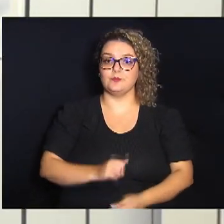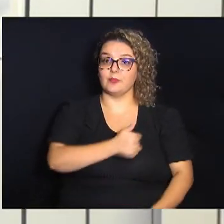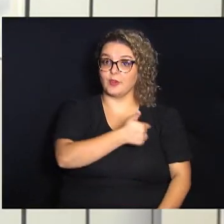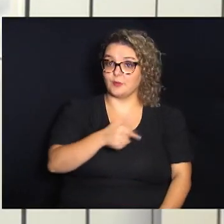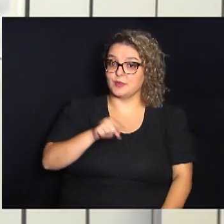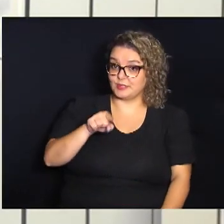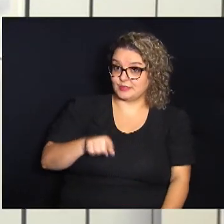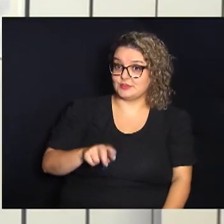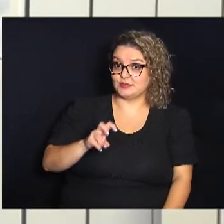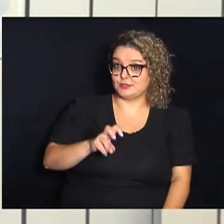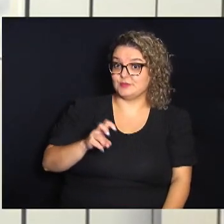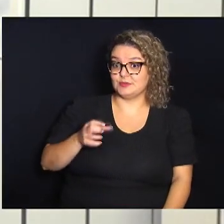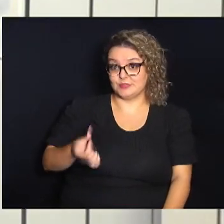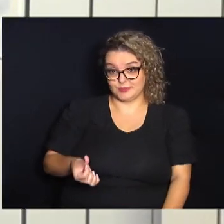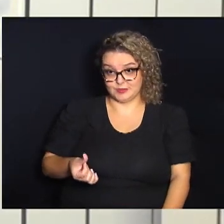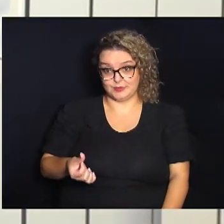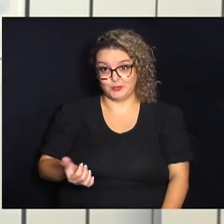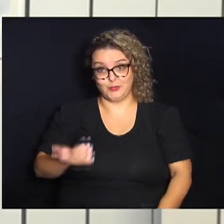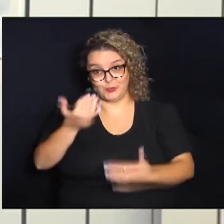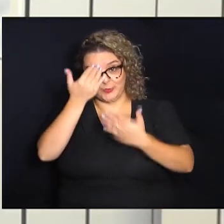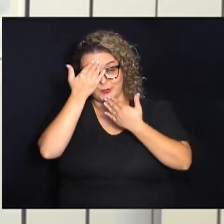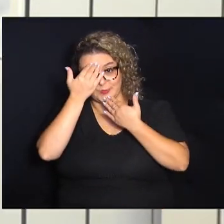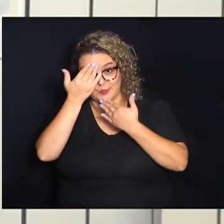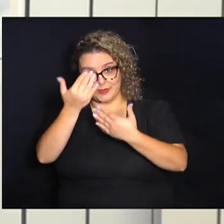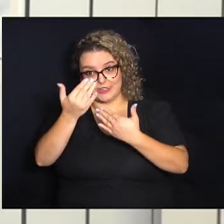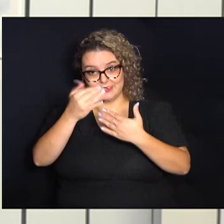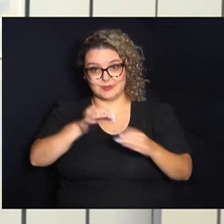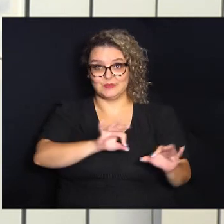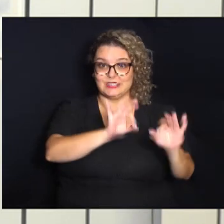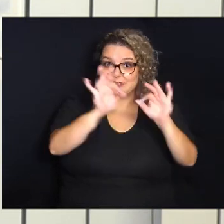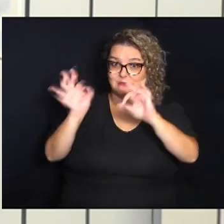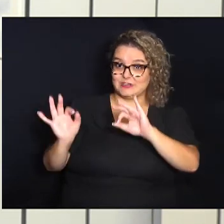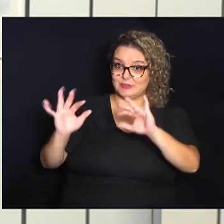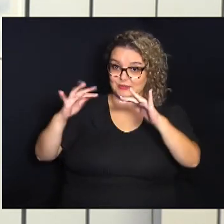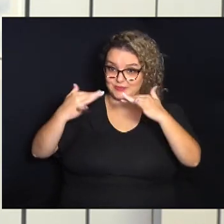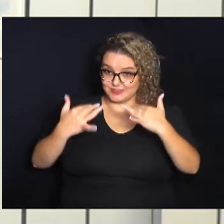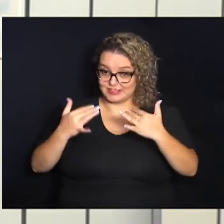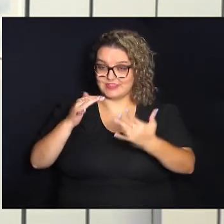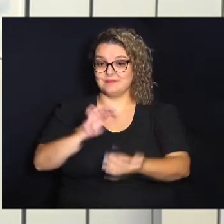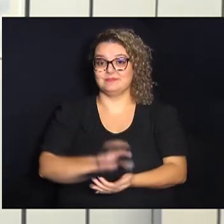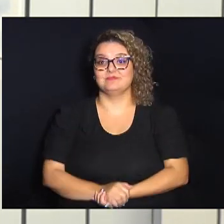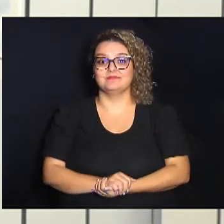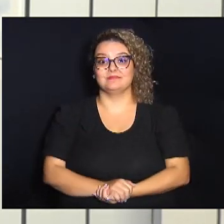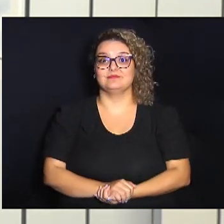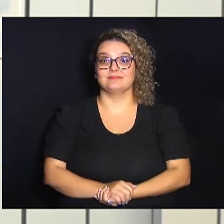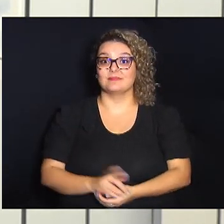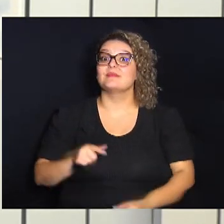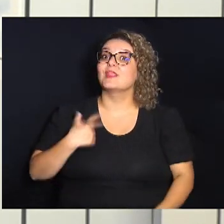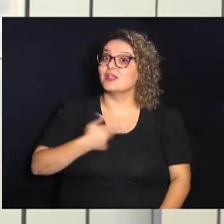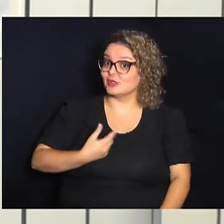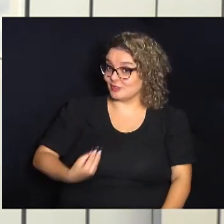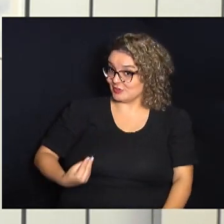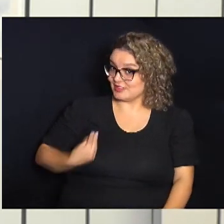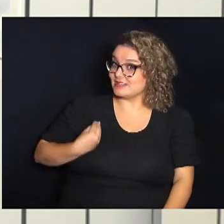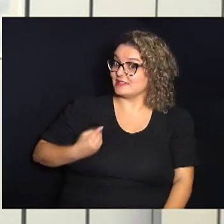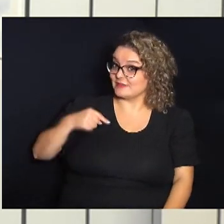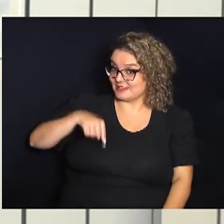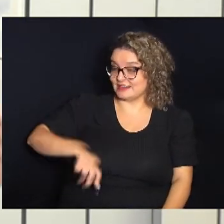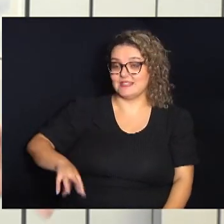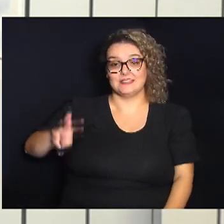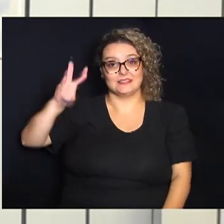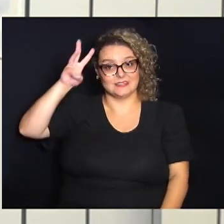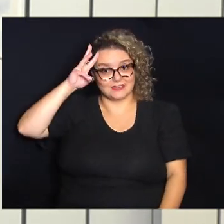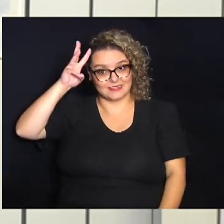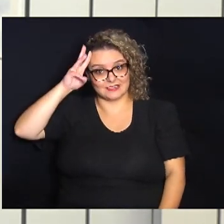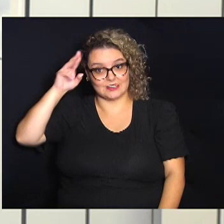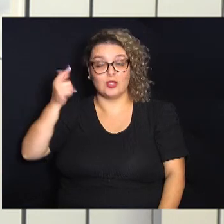12:00 mais 56 minutos. Muito obrigado pela sua companhia, pela sua audiência. Estamos ao vivo nesta terça-feira. A